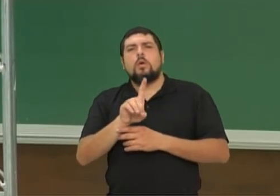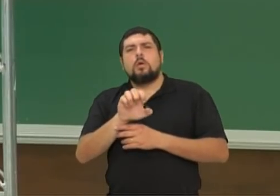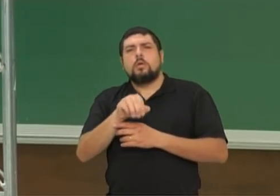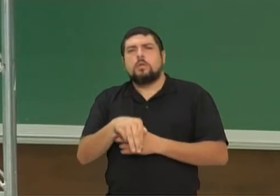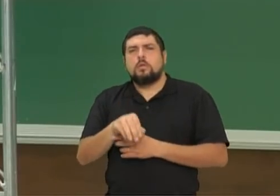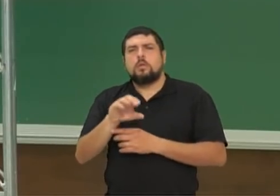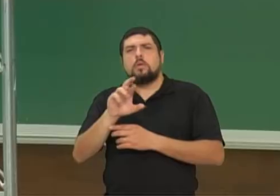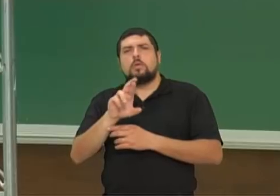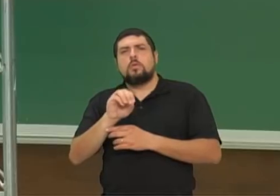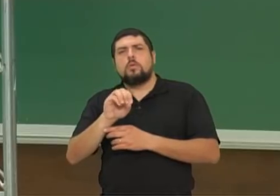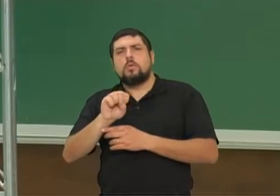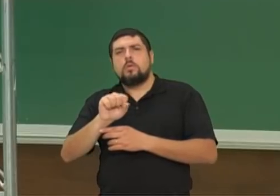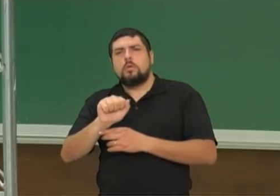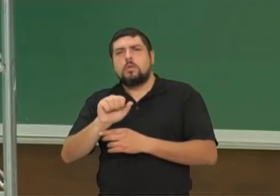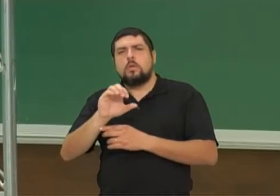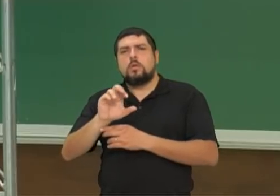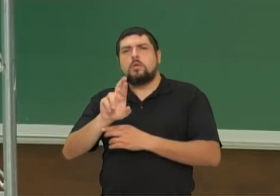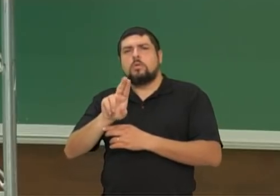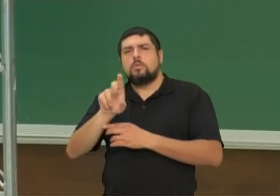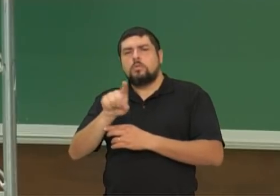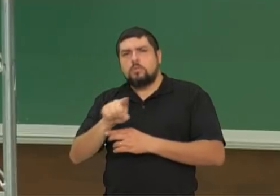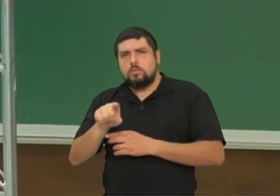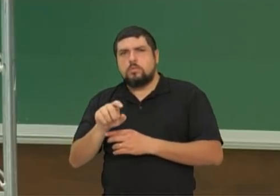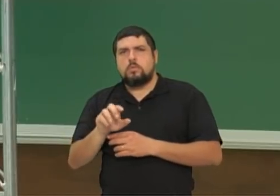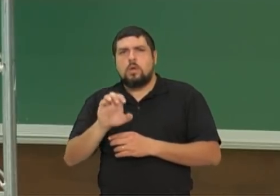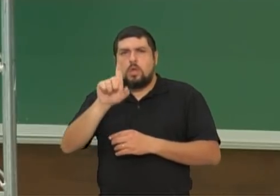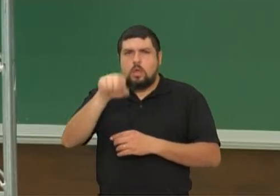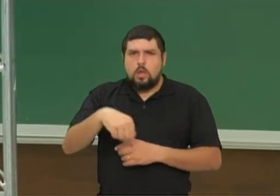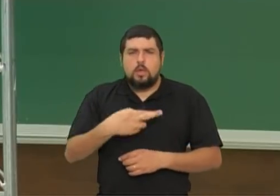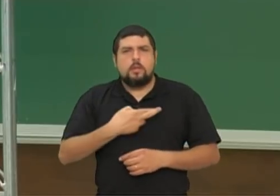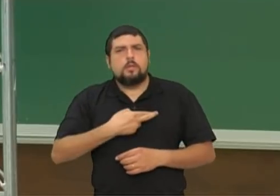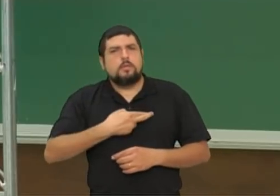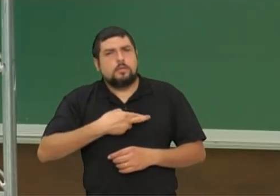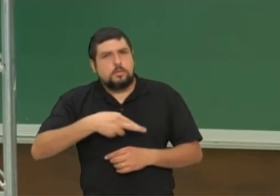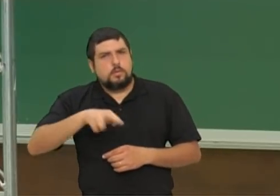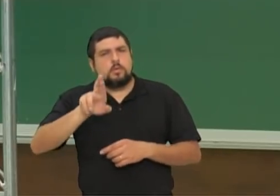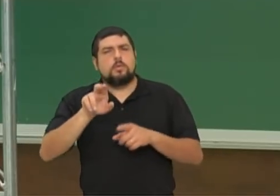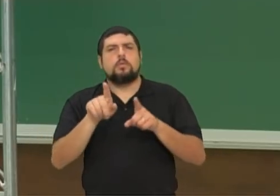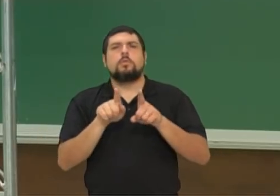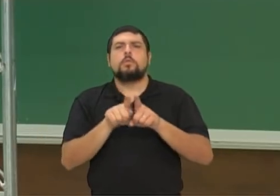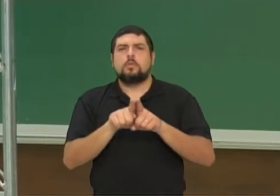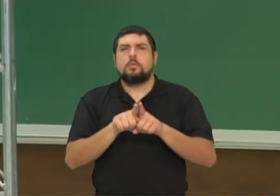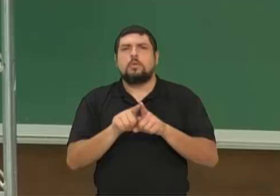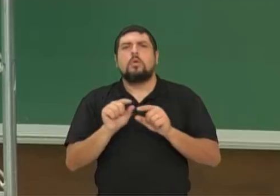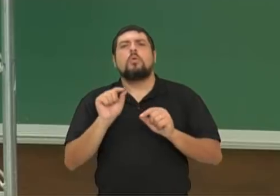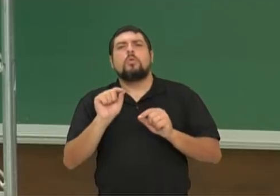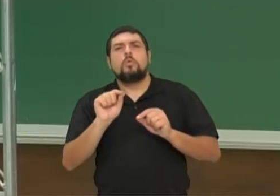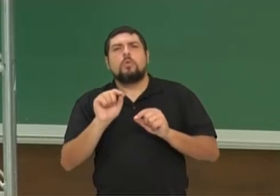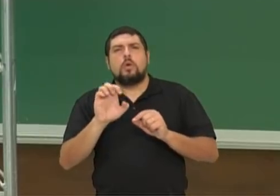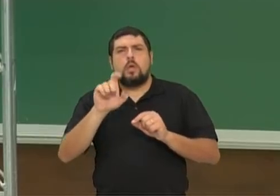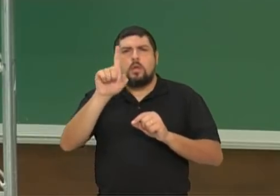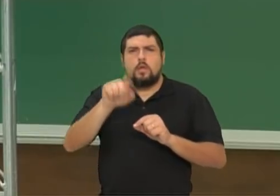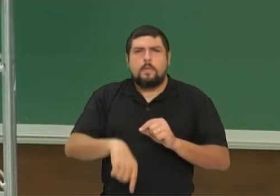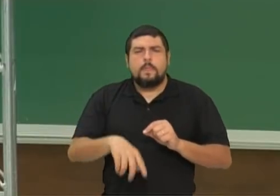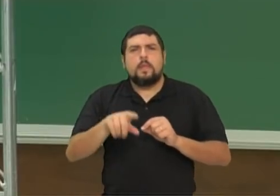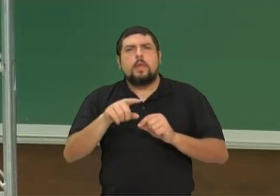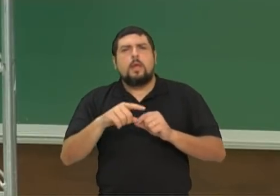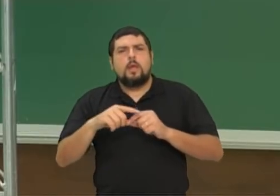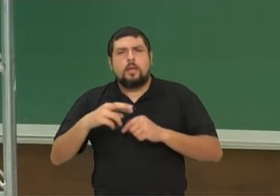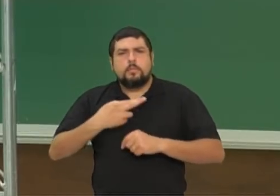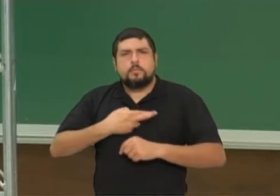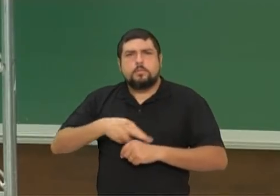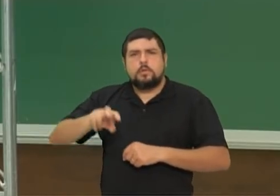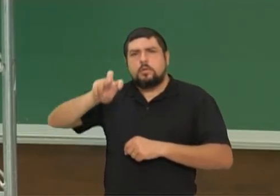Cruz. É uma ordem místico-filosófica que também é religião, que une elementos da egiptologia e